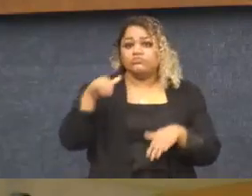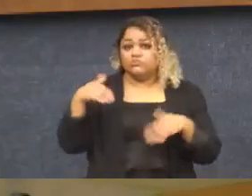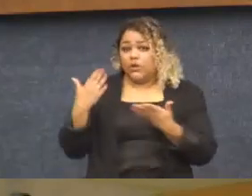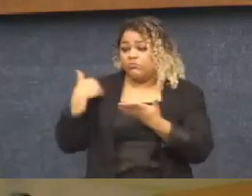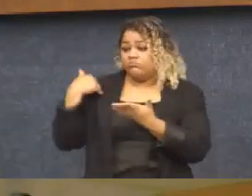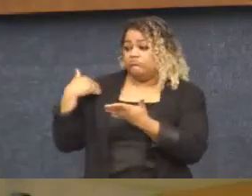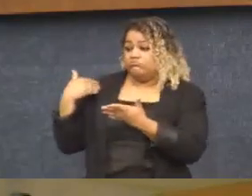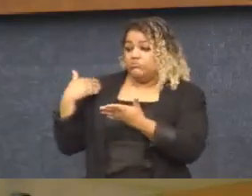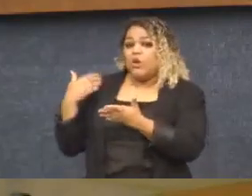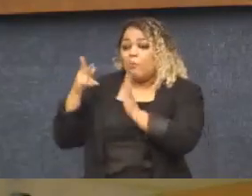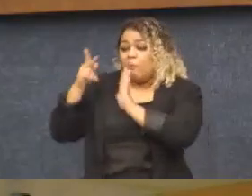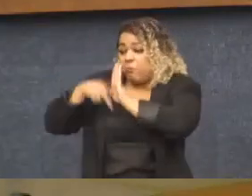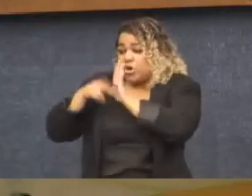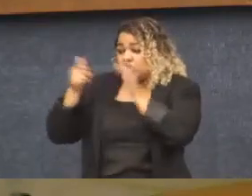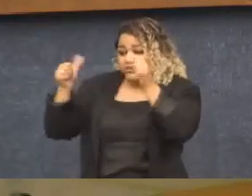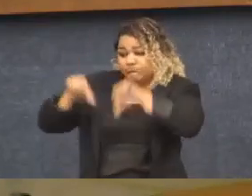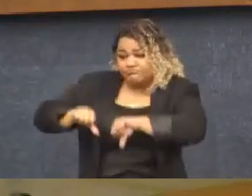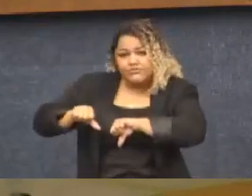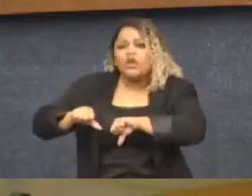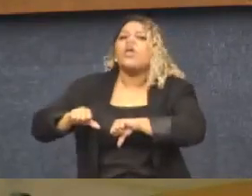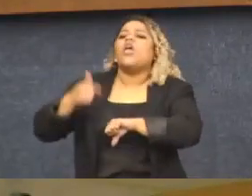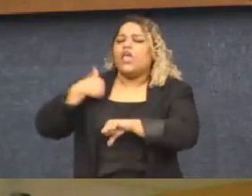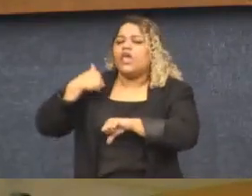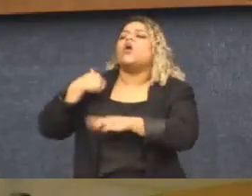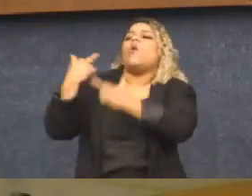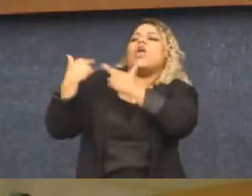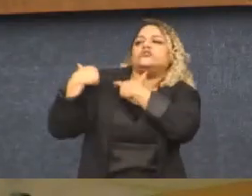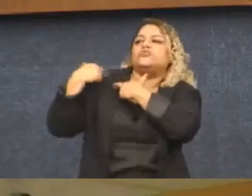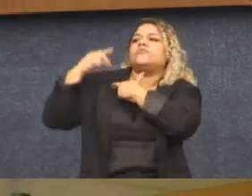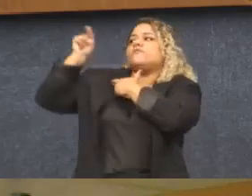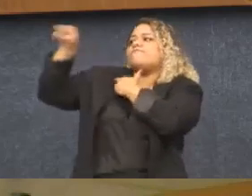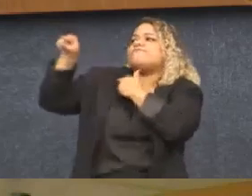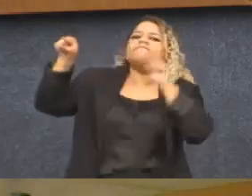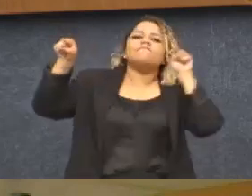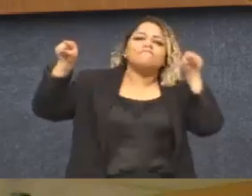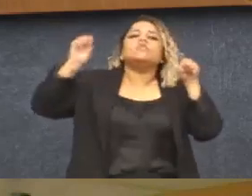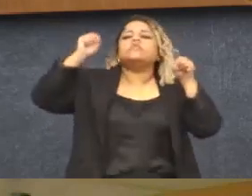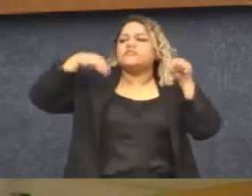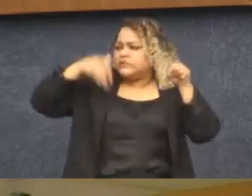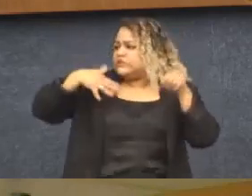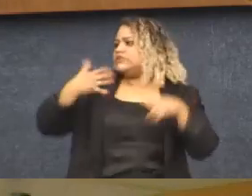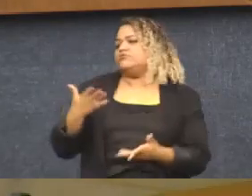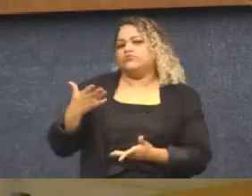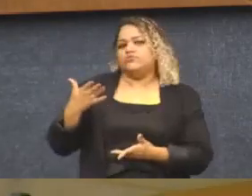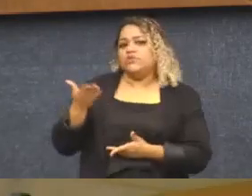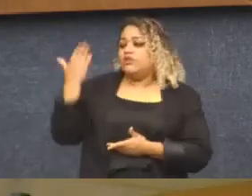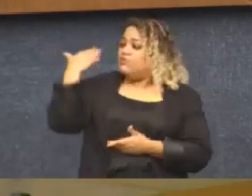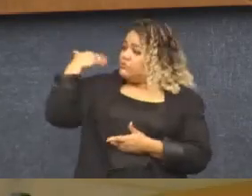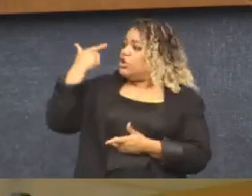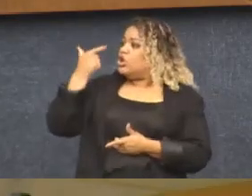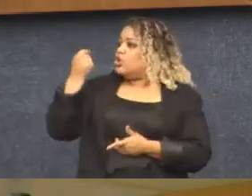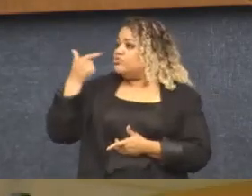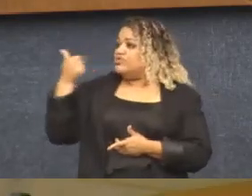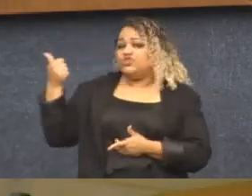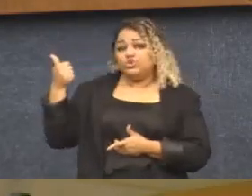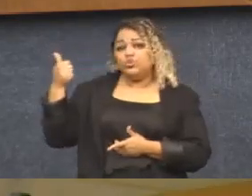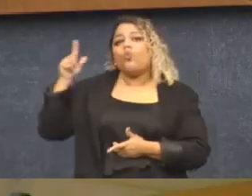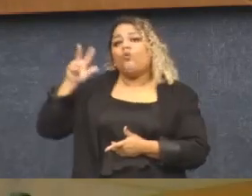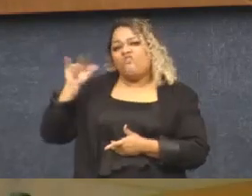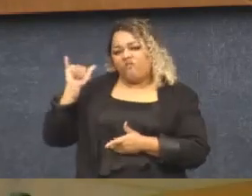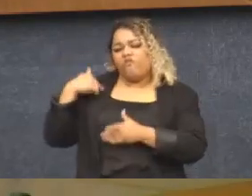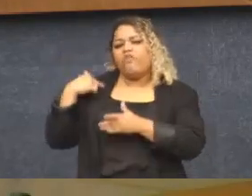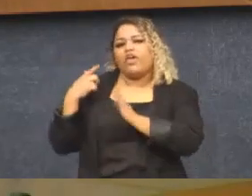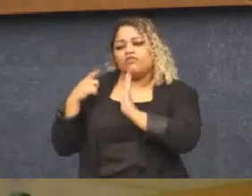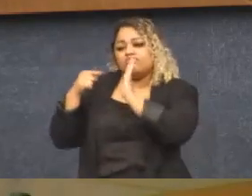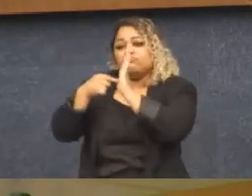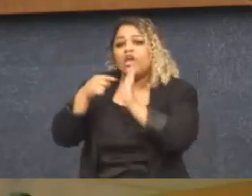sim. Devia ter sido aprovado em 2021. Quem não votou, que se explique. Quem não votou, que se